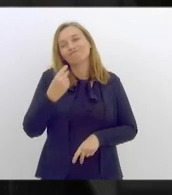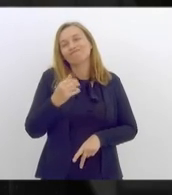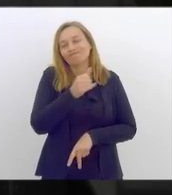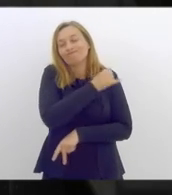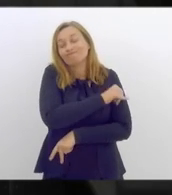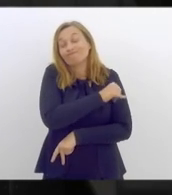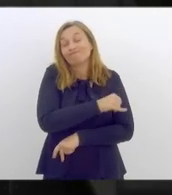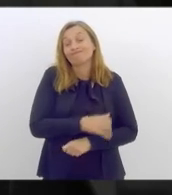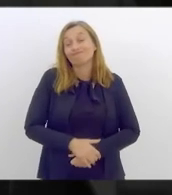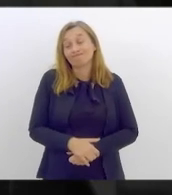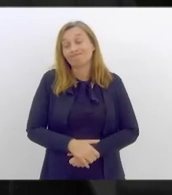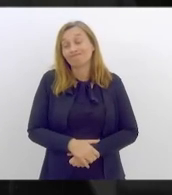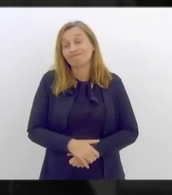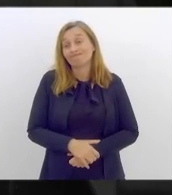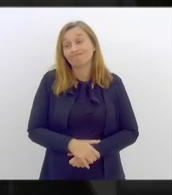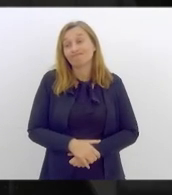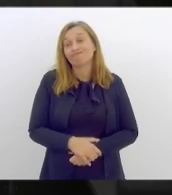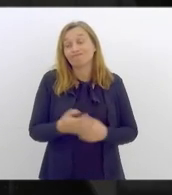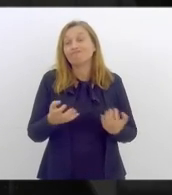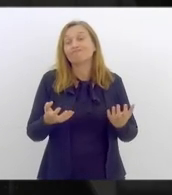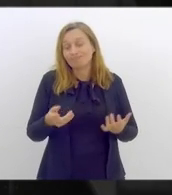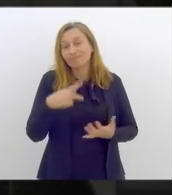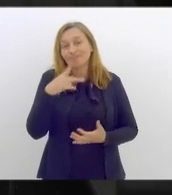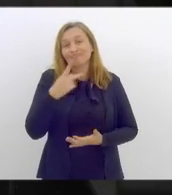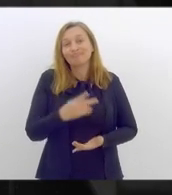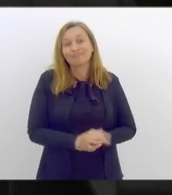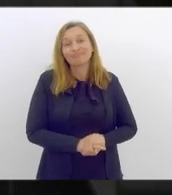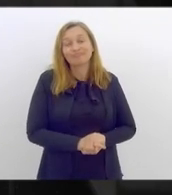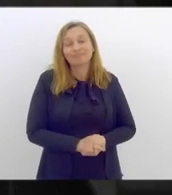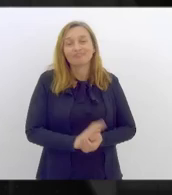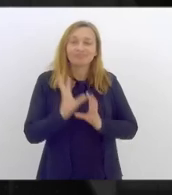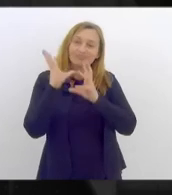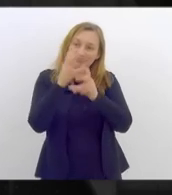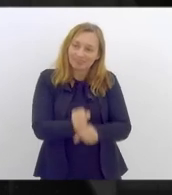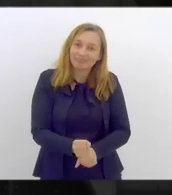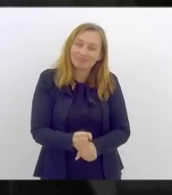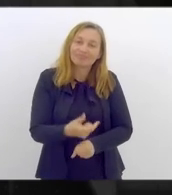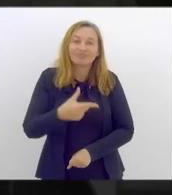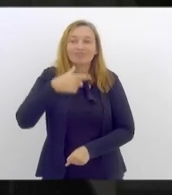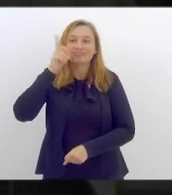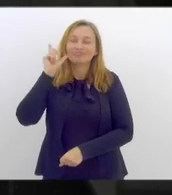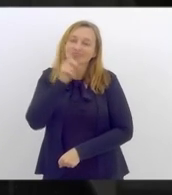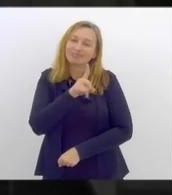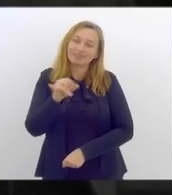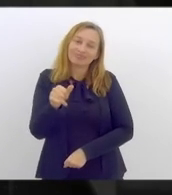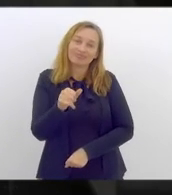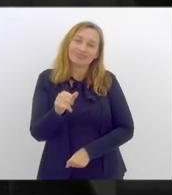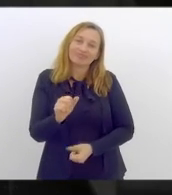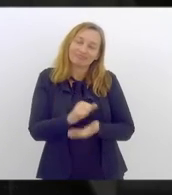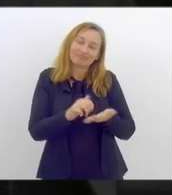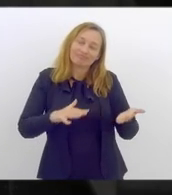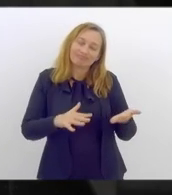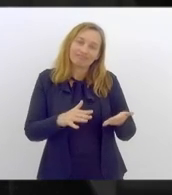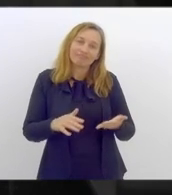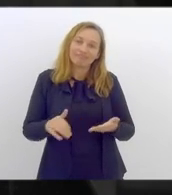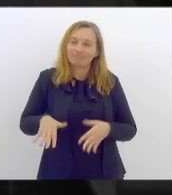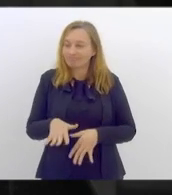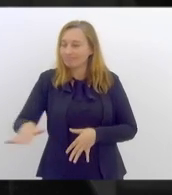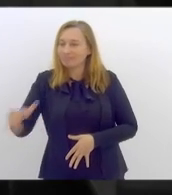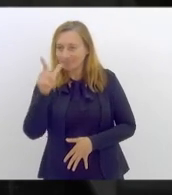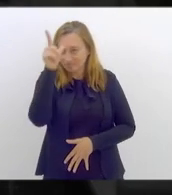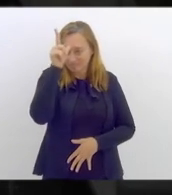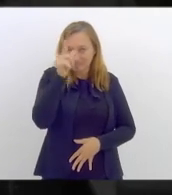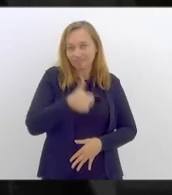enfim eu queria que restituir resumidamente o que foi ontem essa atividade é no Complexo do Alemão